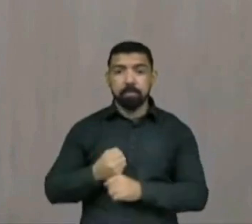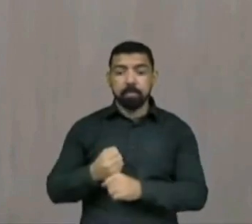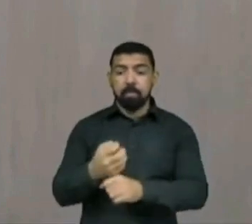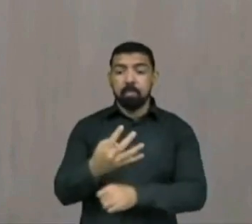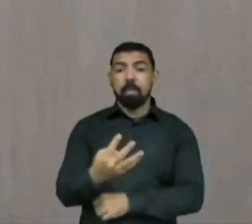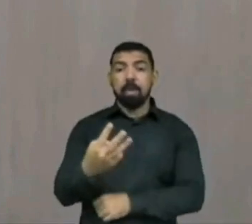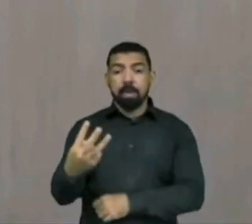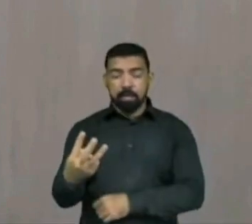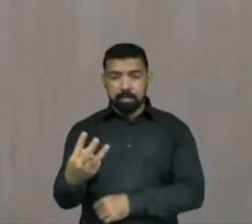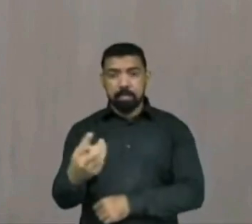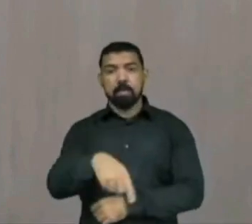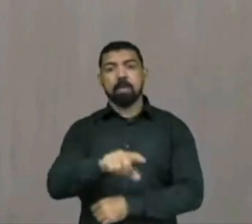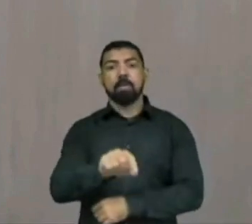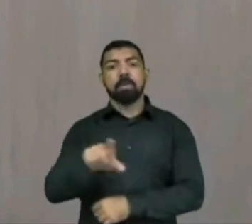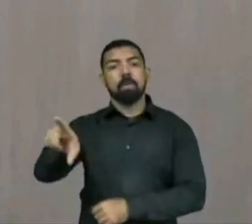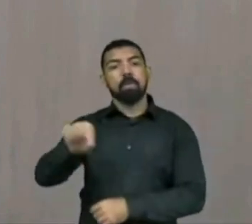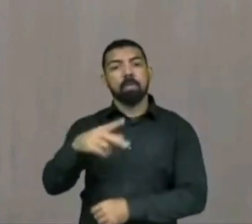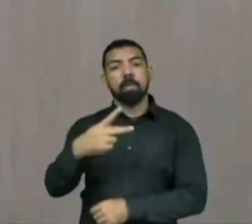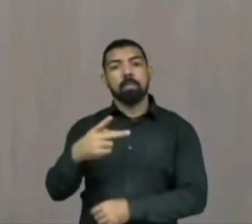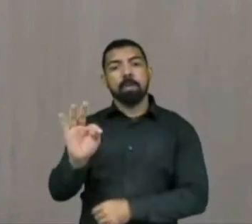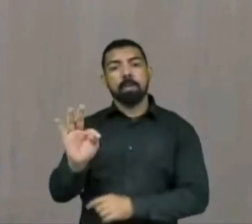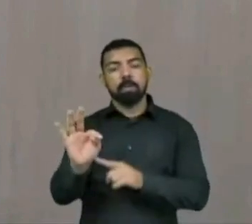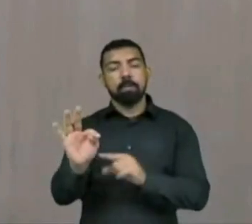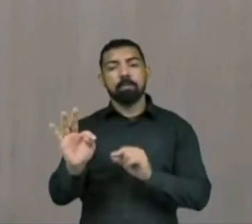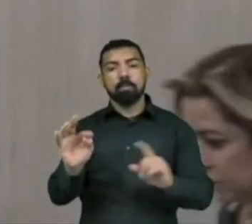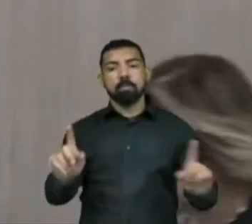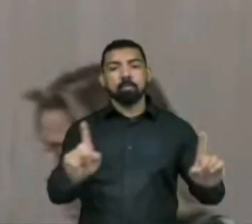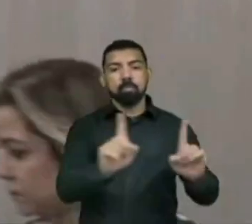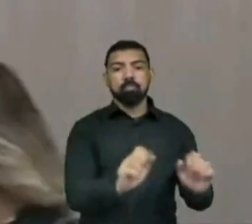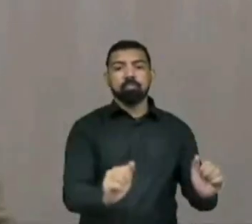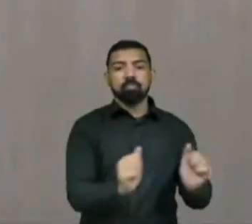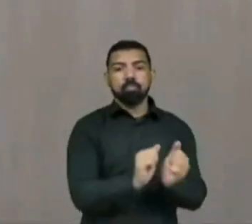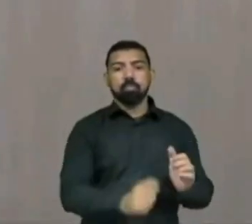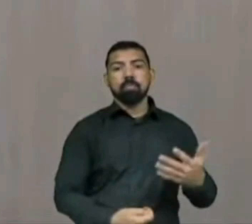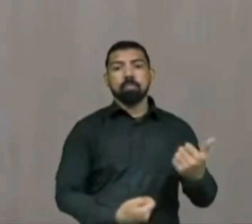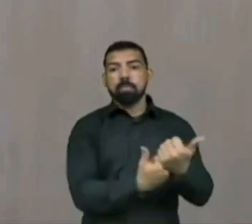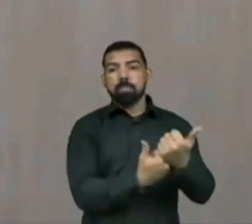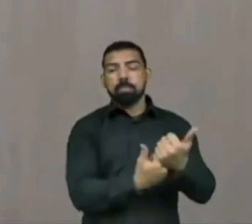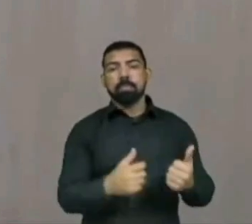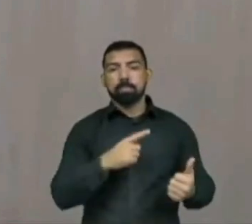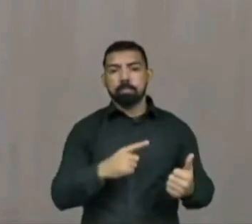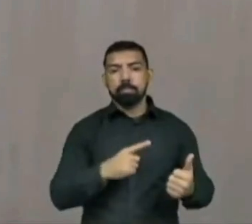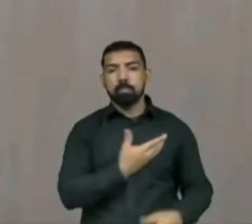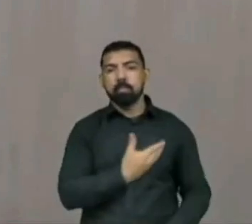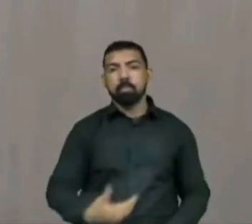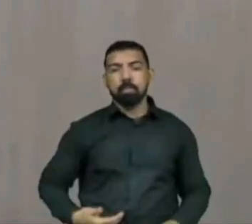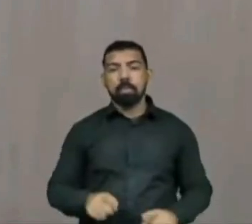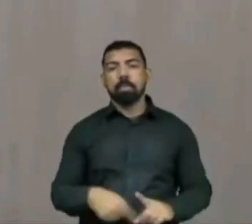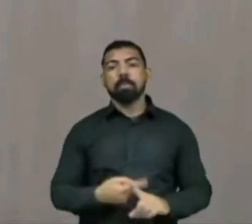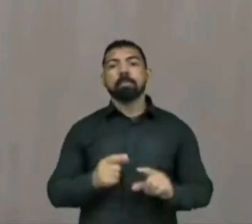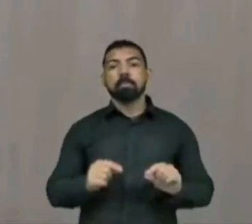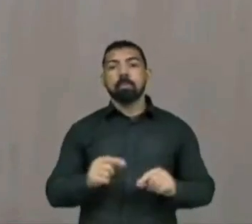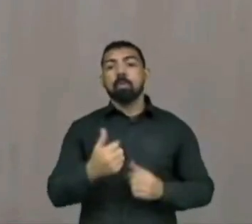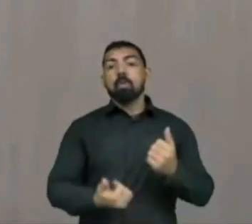anos credenciou o Partido dos Trabalhadores ao lado dos seus aliados para governar e governar